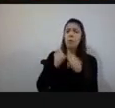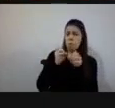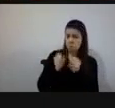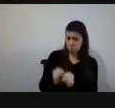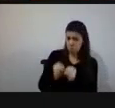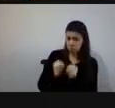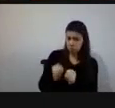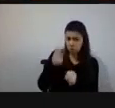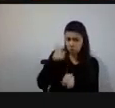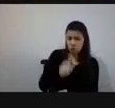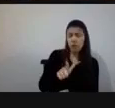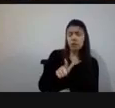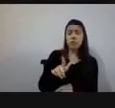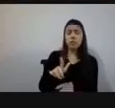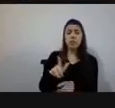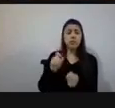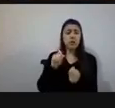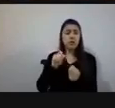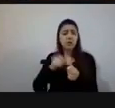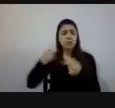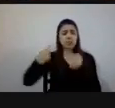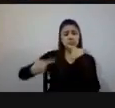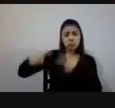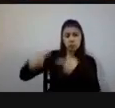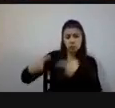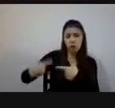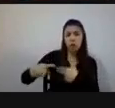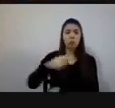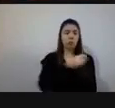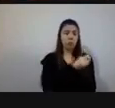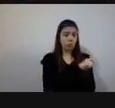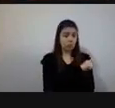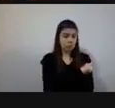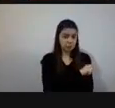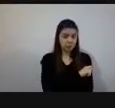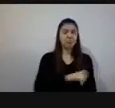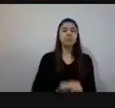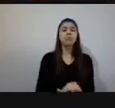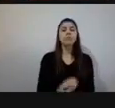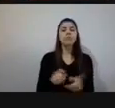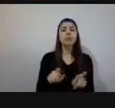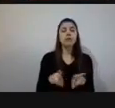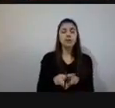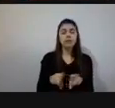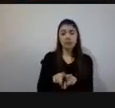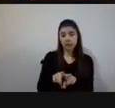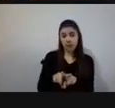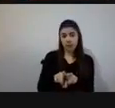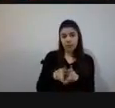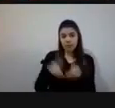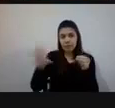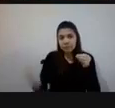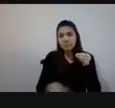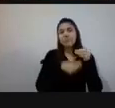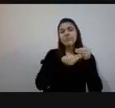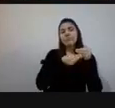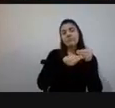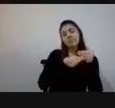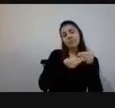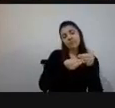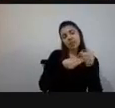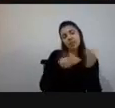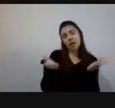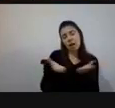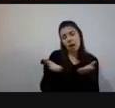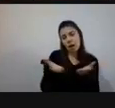discussão com os estudantes, e já incluindo outra questão, se tu puder comentar na fala,